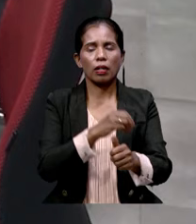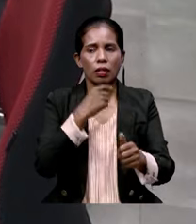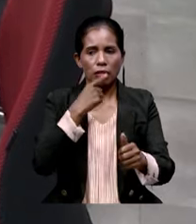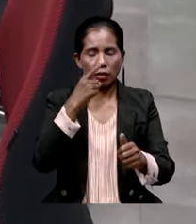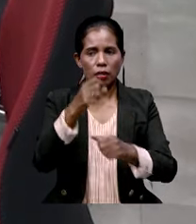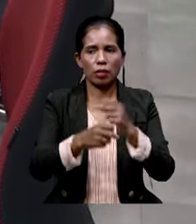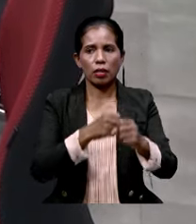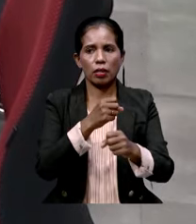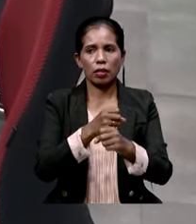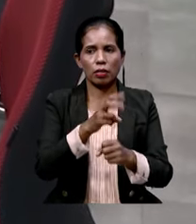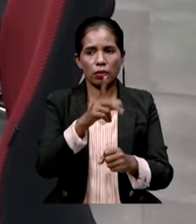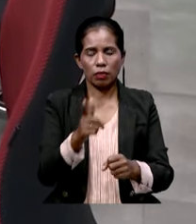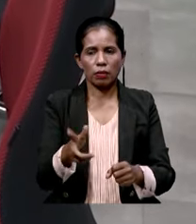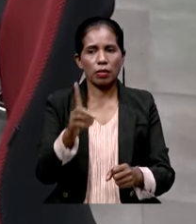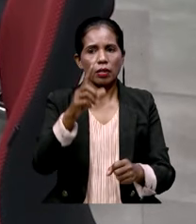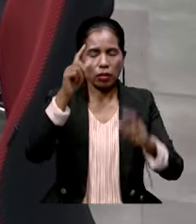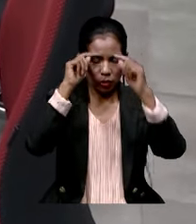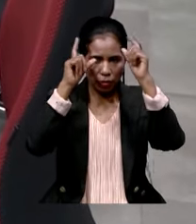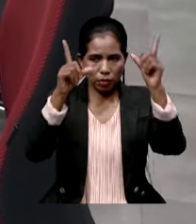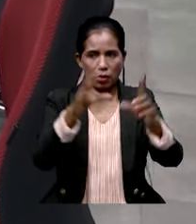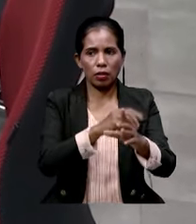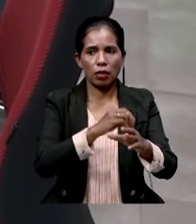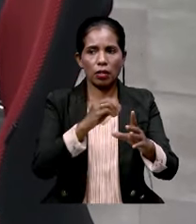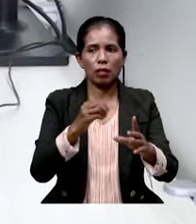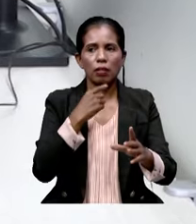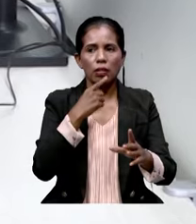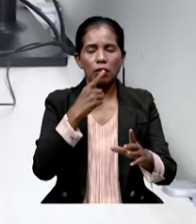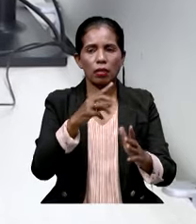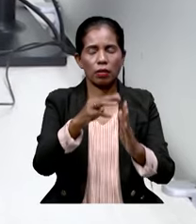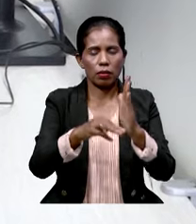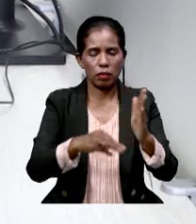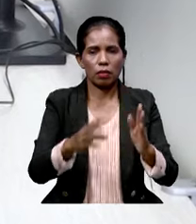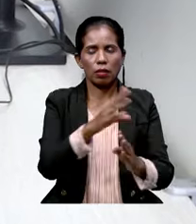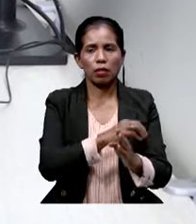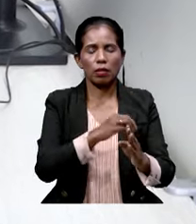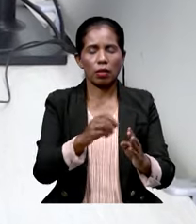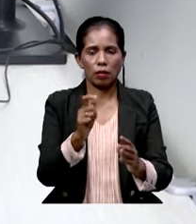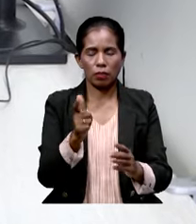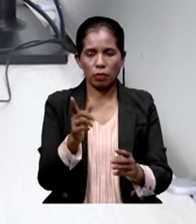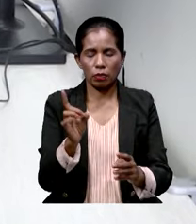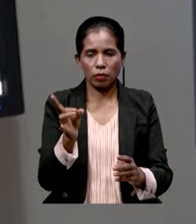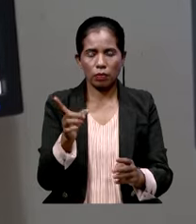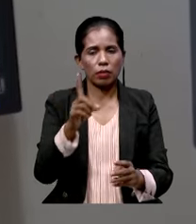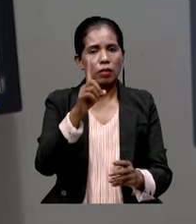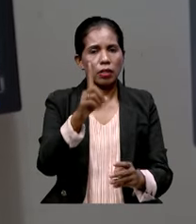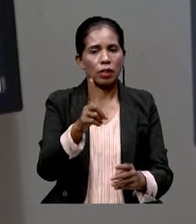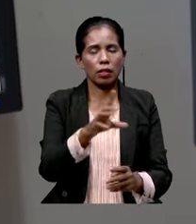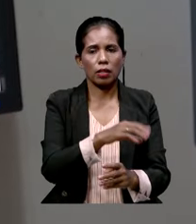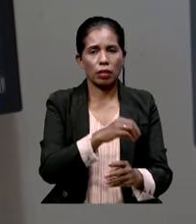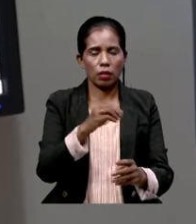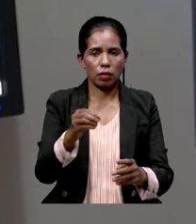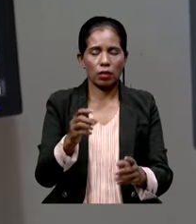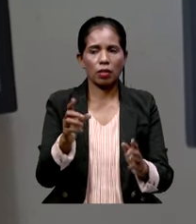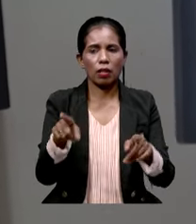e atinan riguron resingida Timor Leste nia índice liberal de imprensa mundial ocupa posição hitun resingida e atinan riguron resinrua